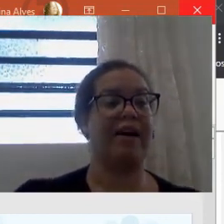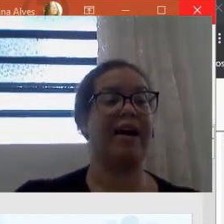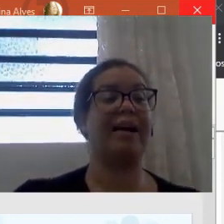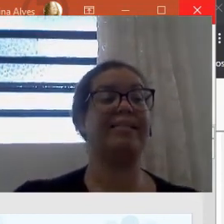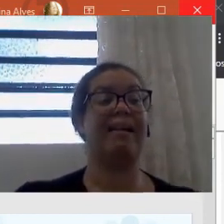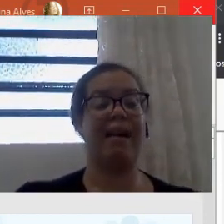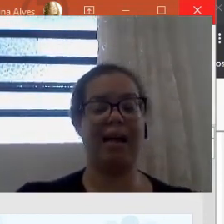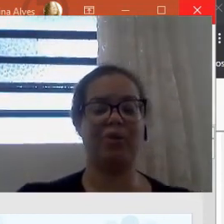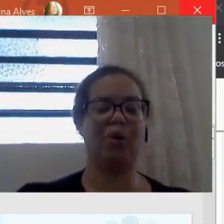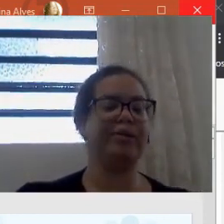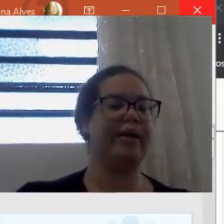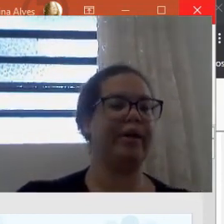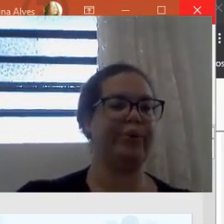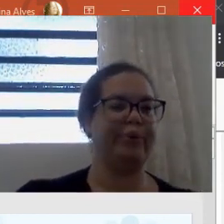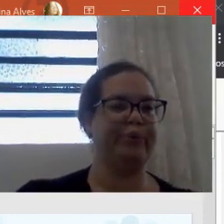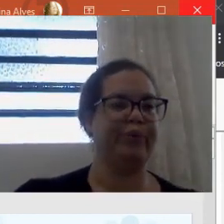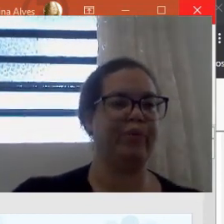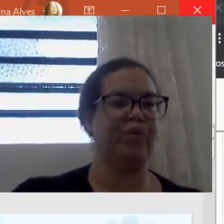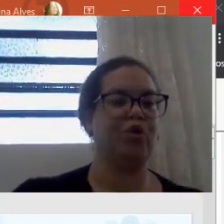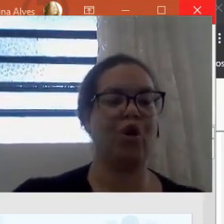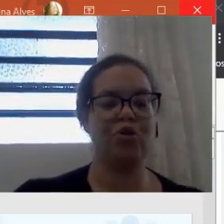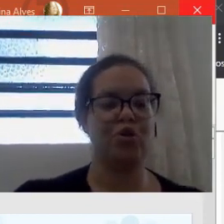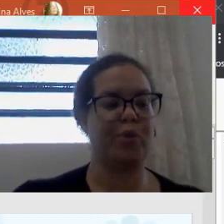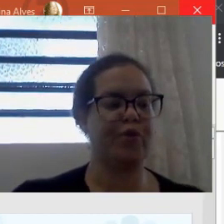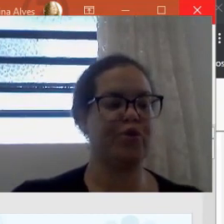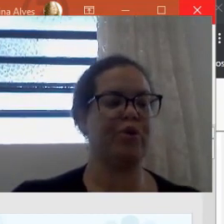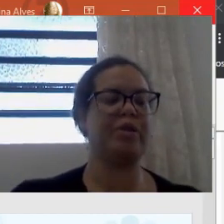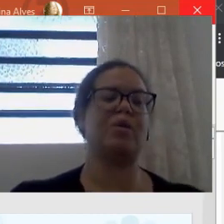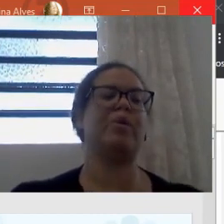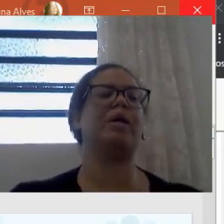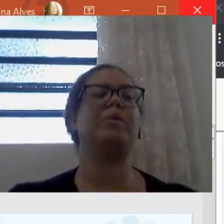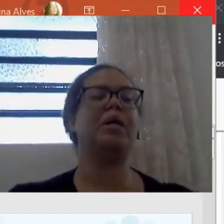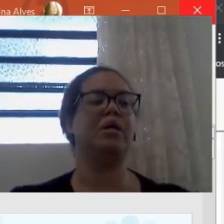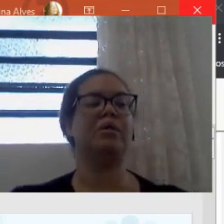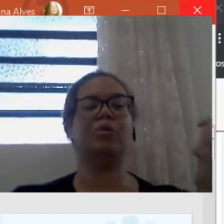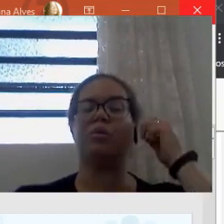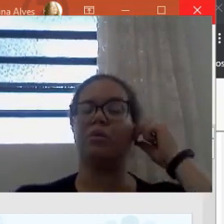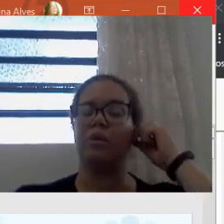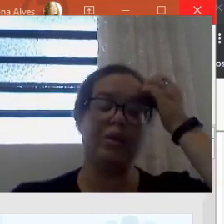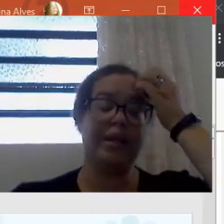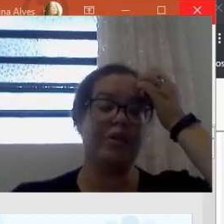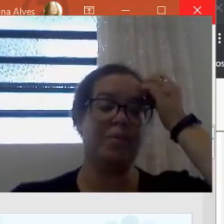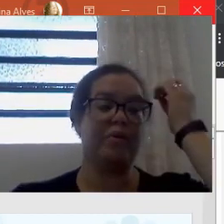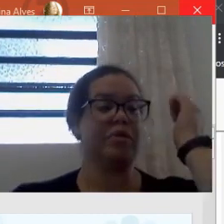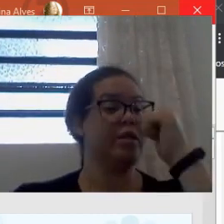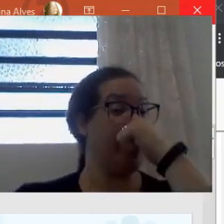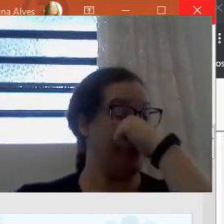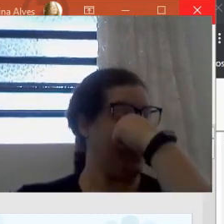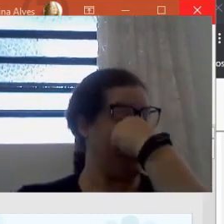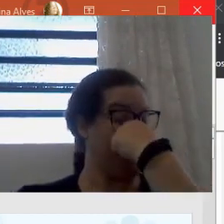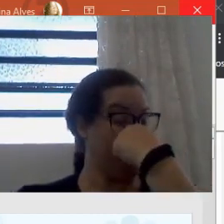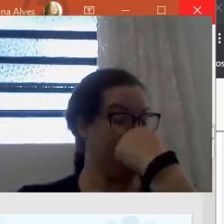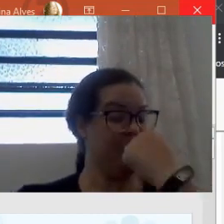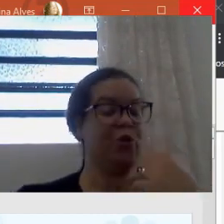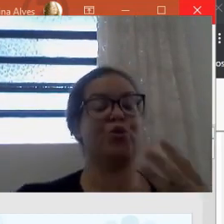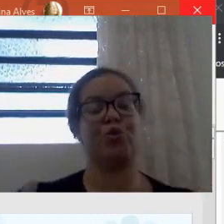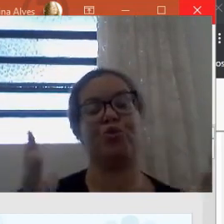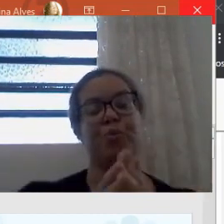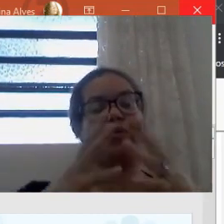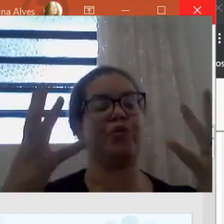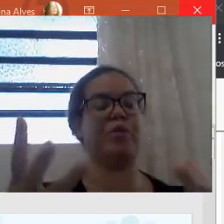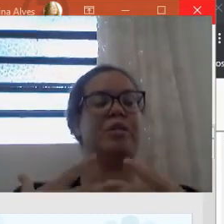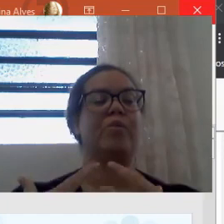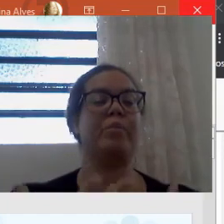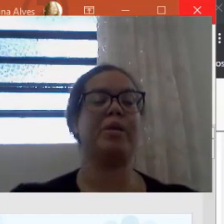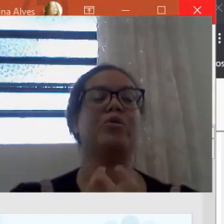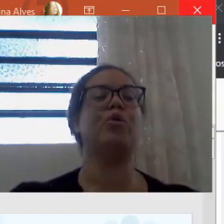está falada lá no roteiro. Todos os professores estão encaminhando roteiros para vocês, todos